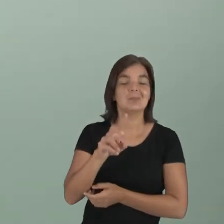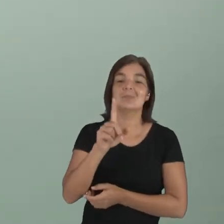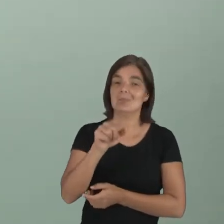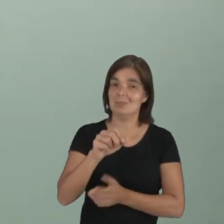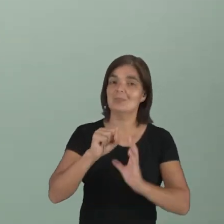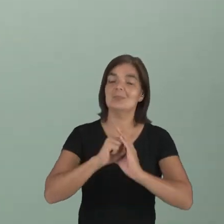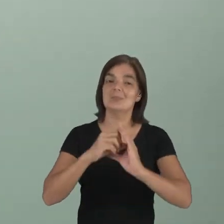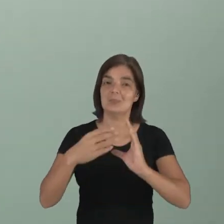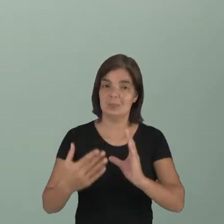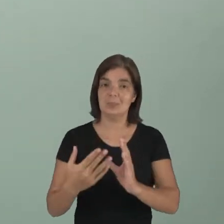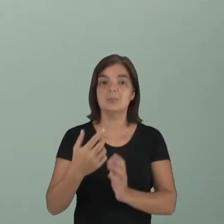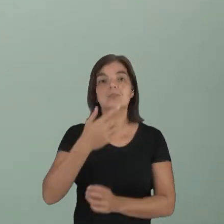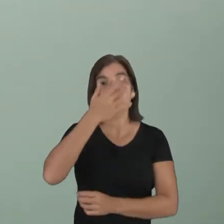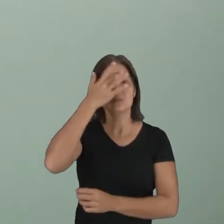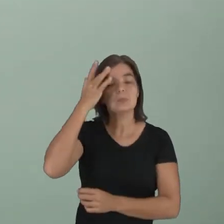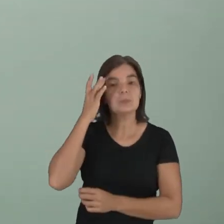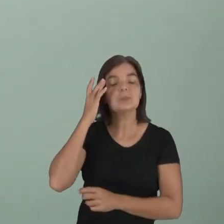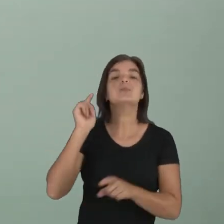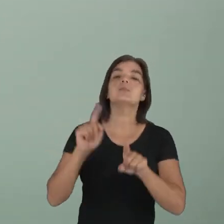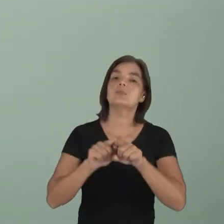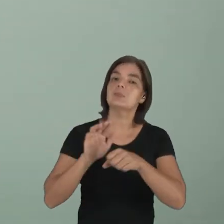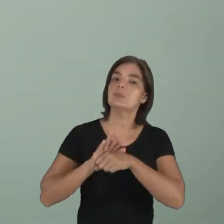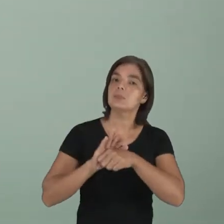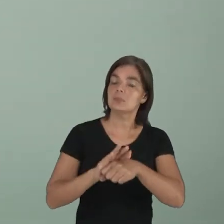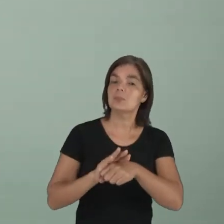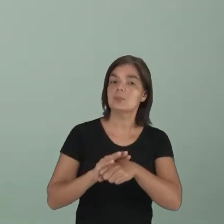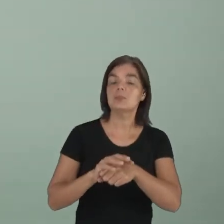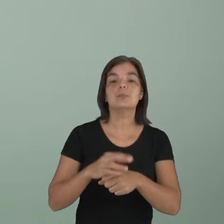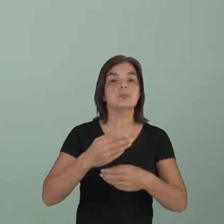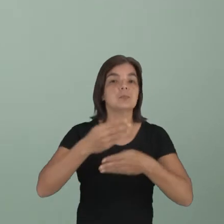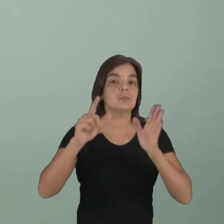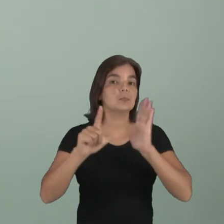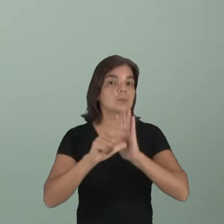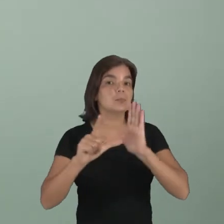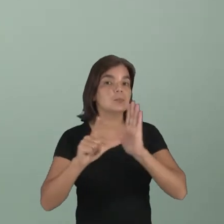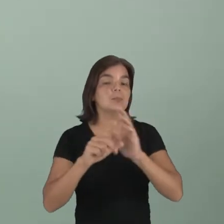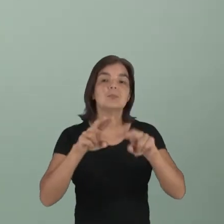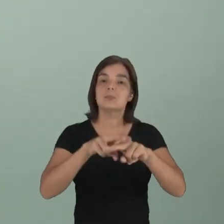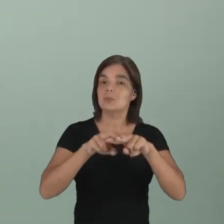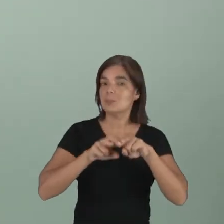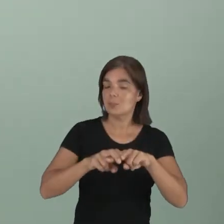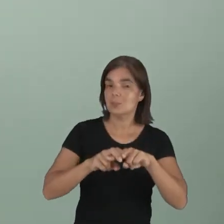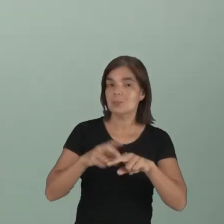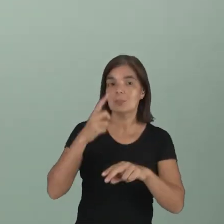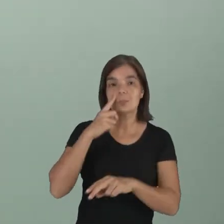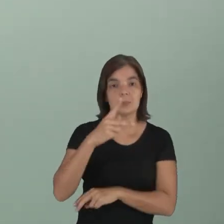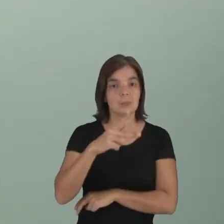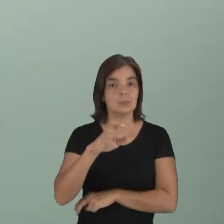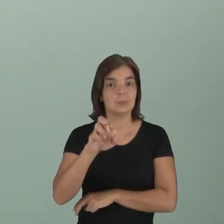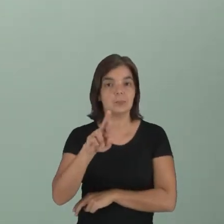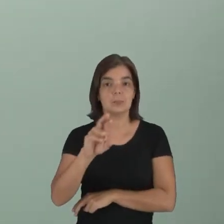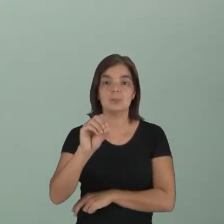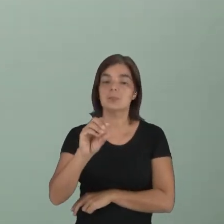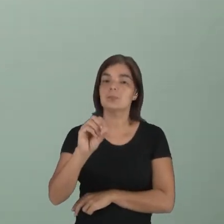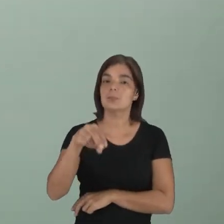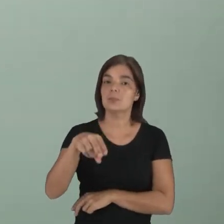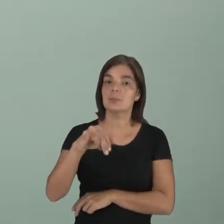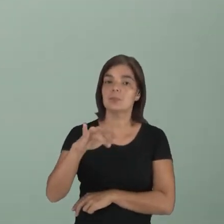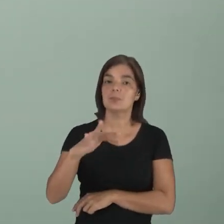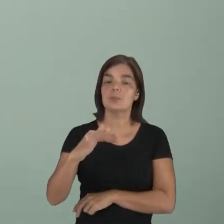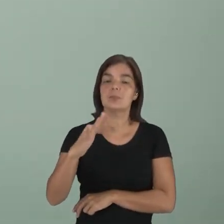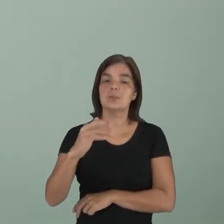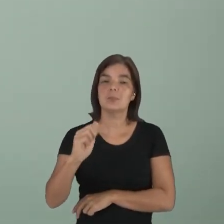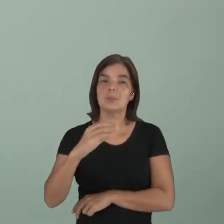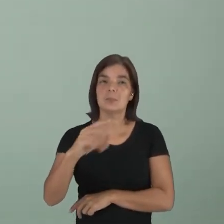uma característica humana, está sendo atribuída às vitrines. Por isso chamamos de personificação.